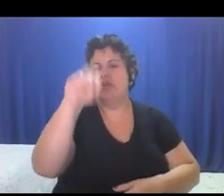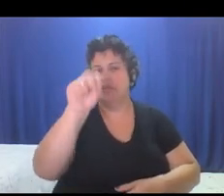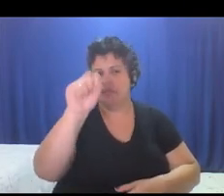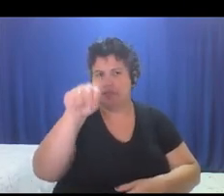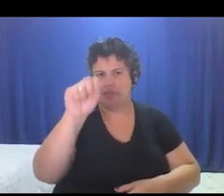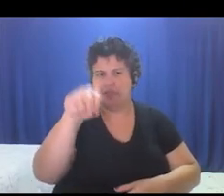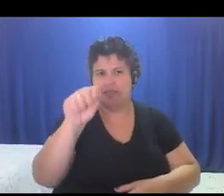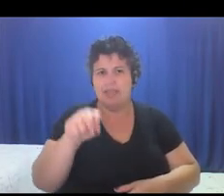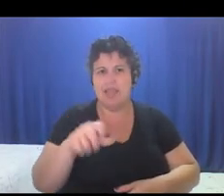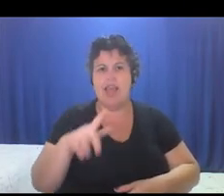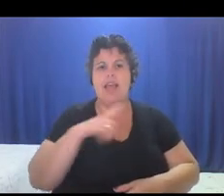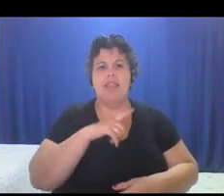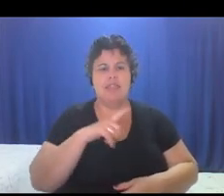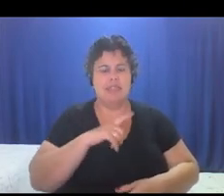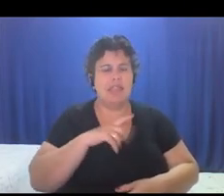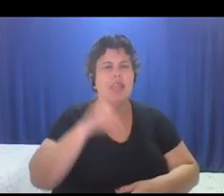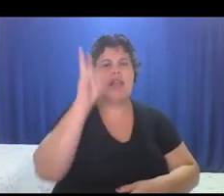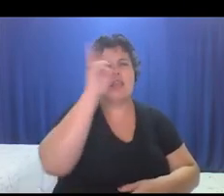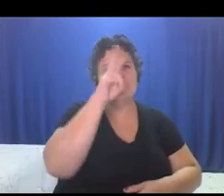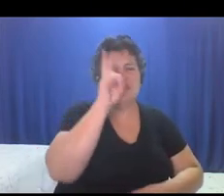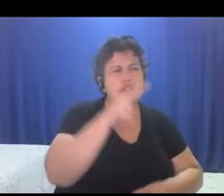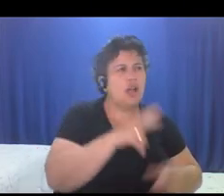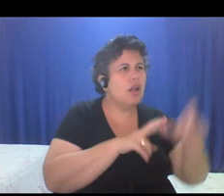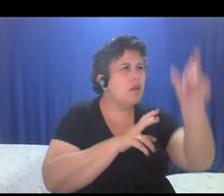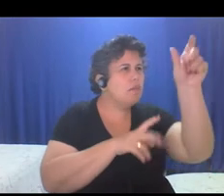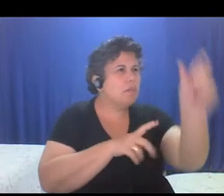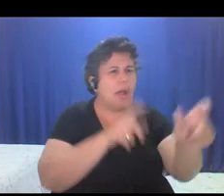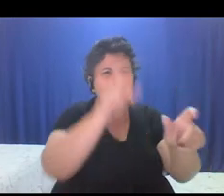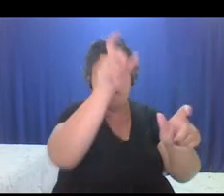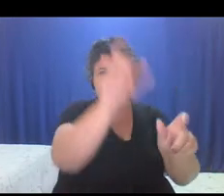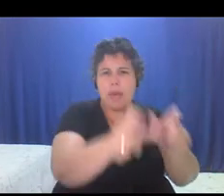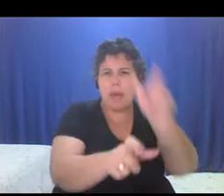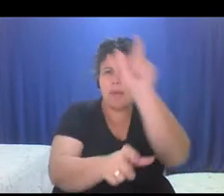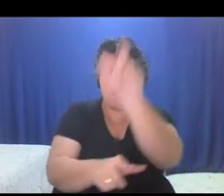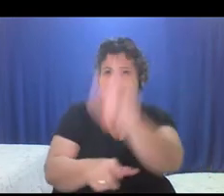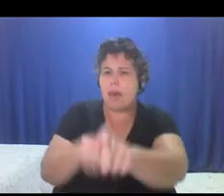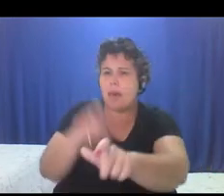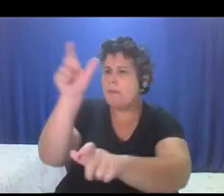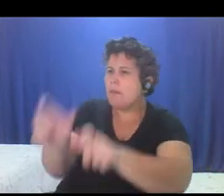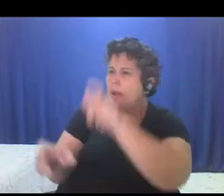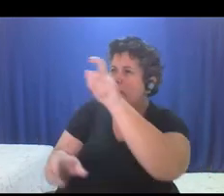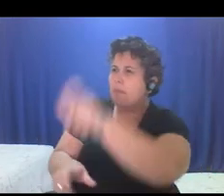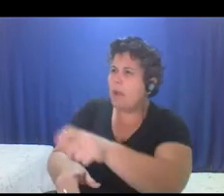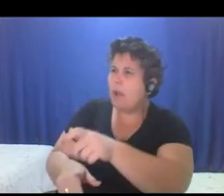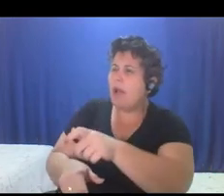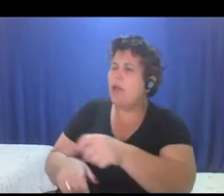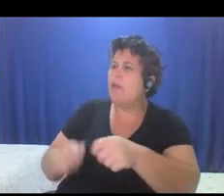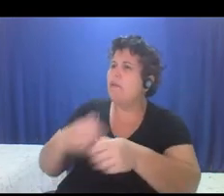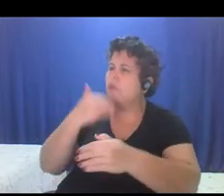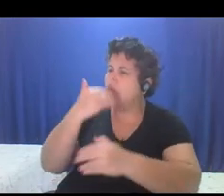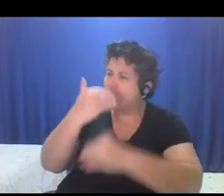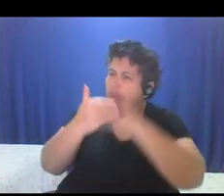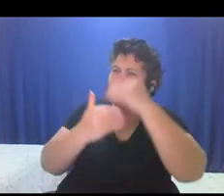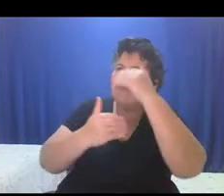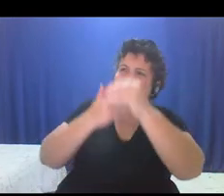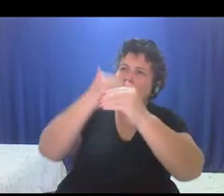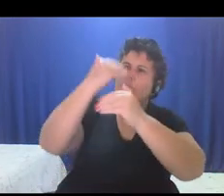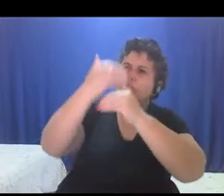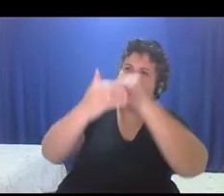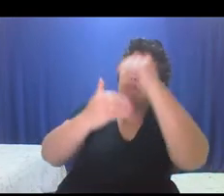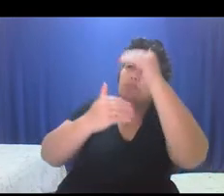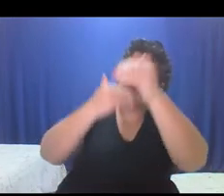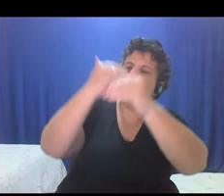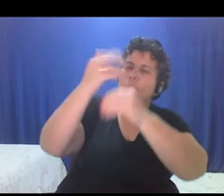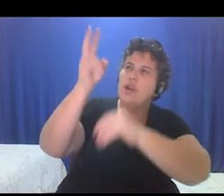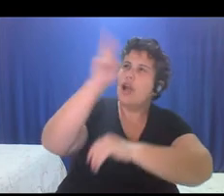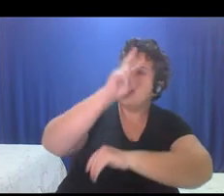de X pessoa, um pouquinho da história de Y pessoa, e que foi construindo toda essa história, né? Eu acho que é isso, como você